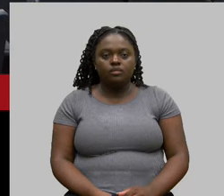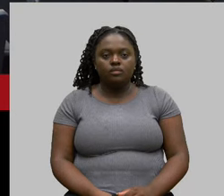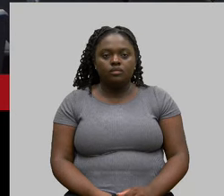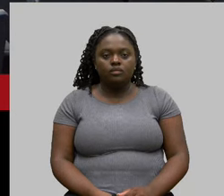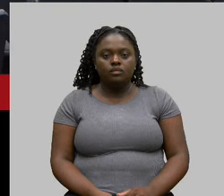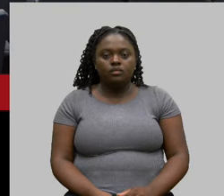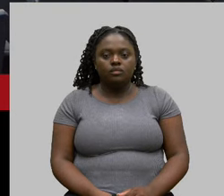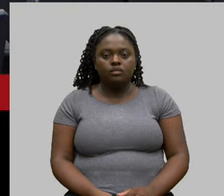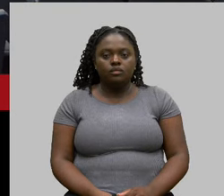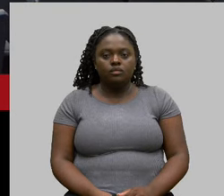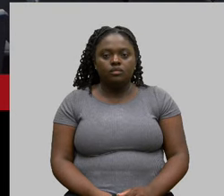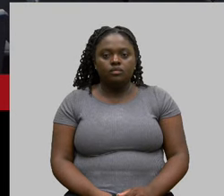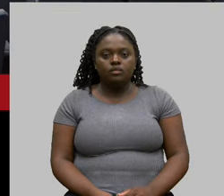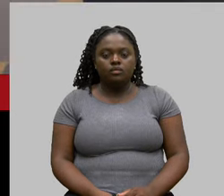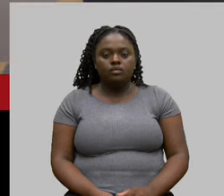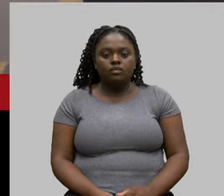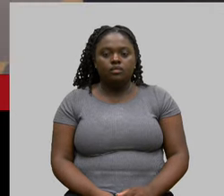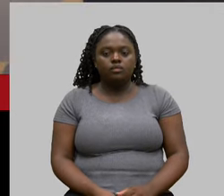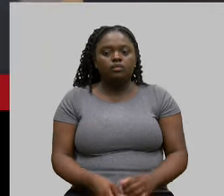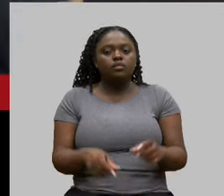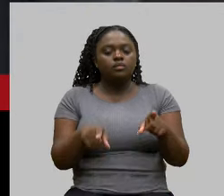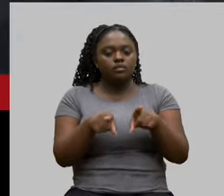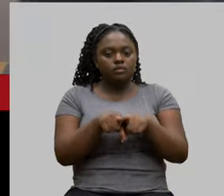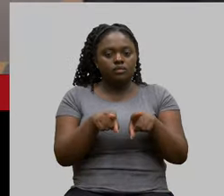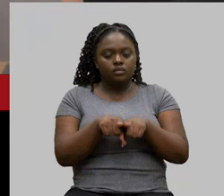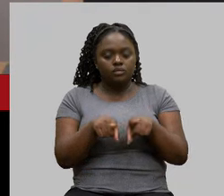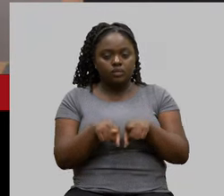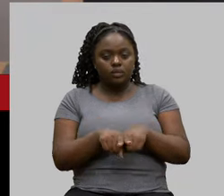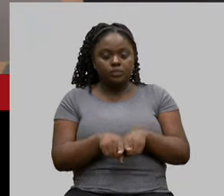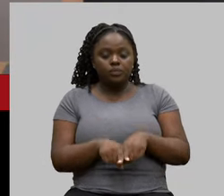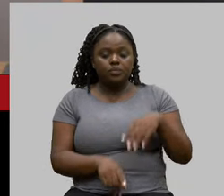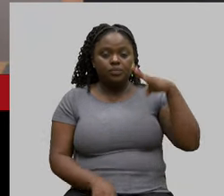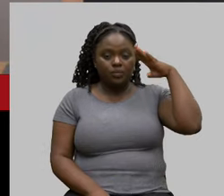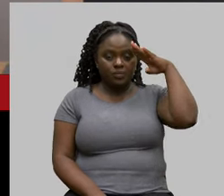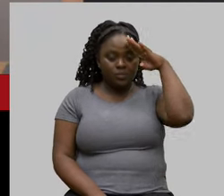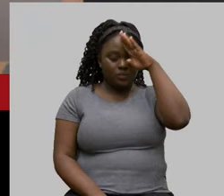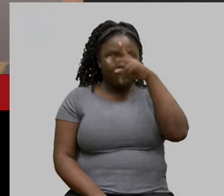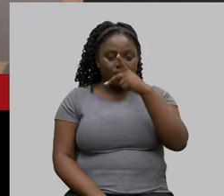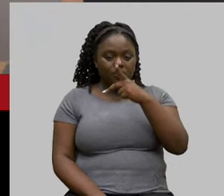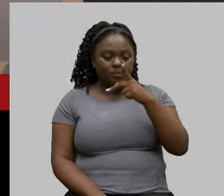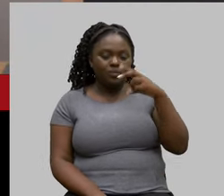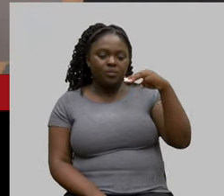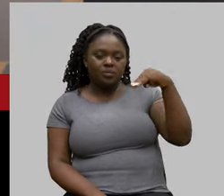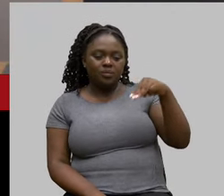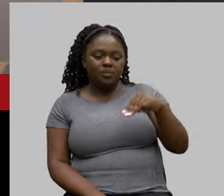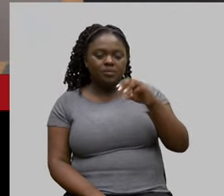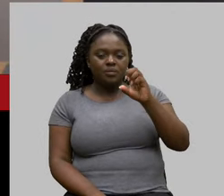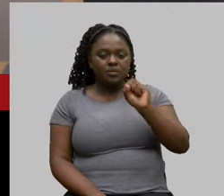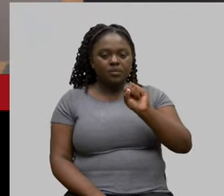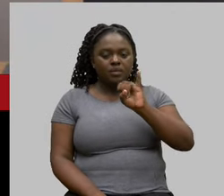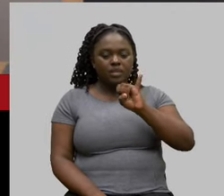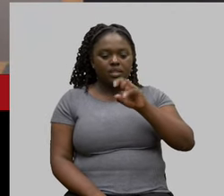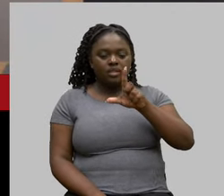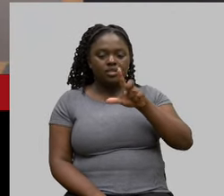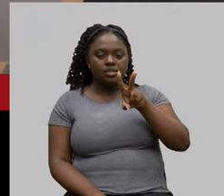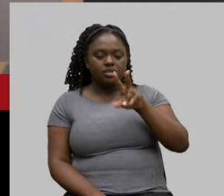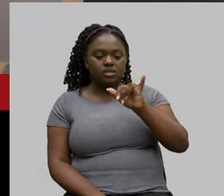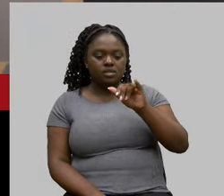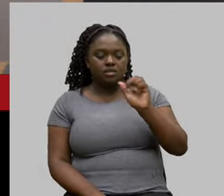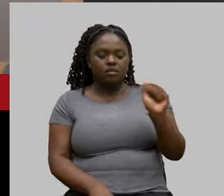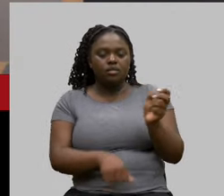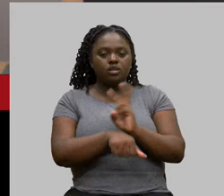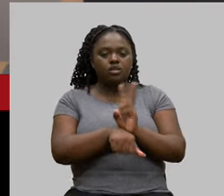bom e também a Coronel pmma Regina Gomes da Rocha Oliveira diretora de